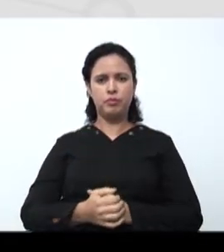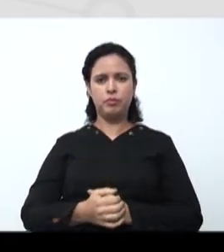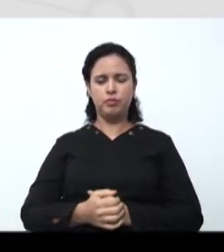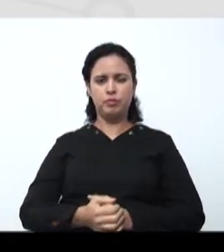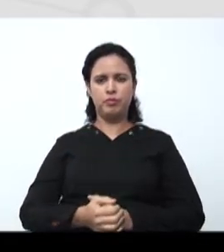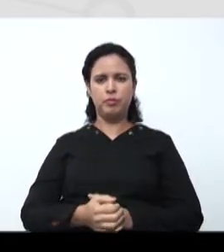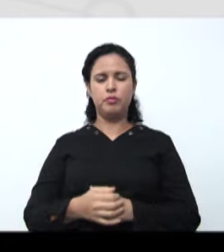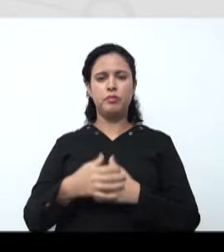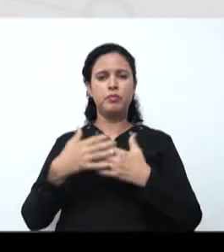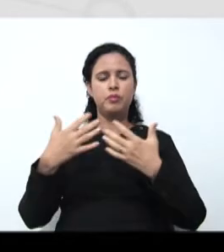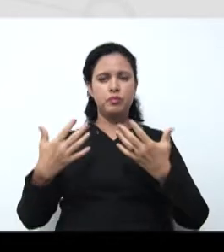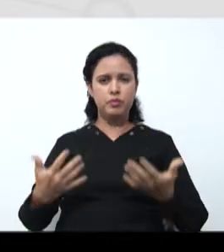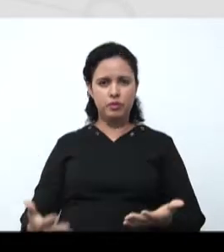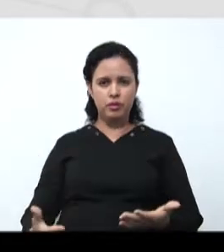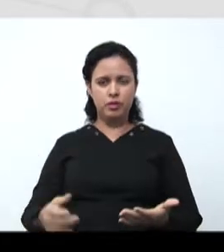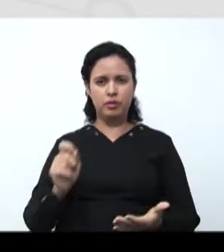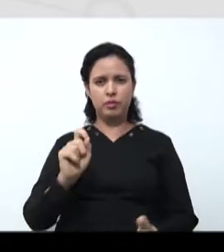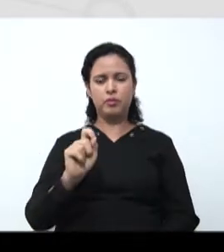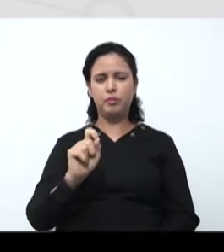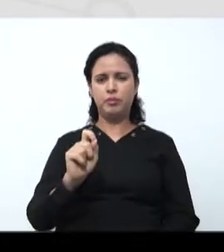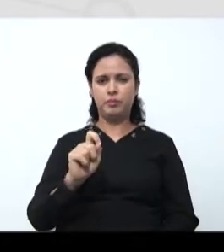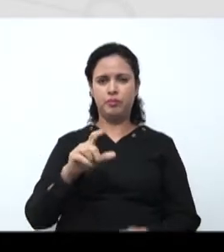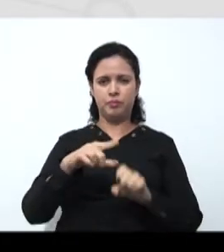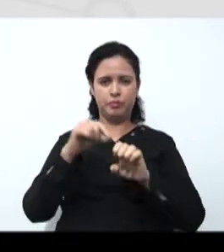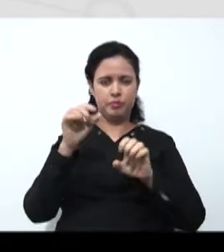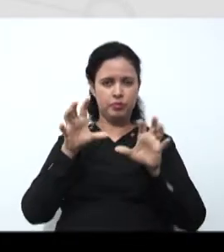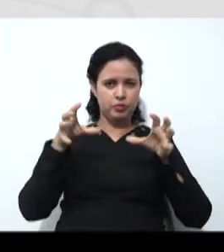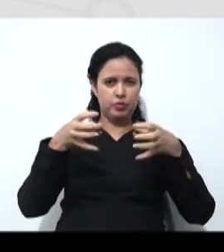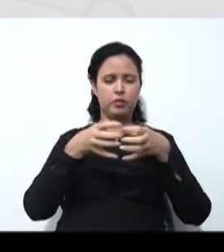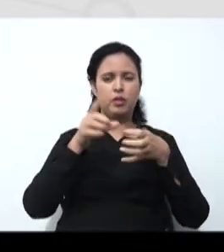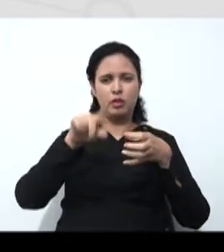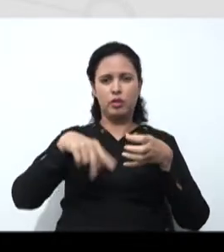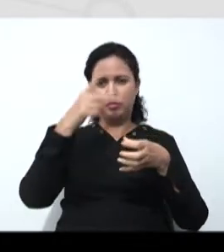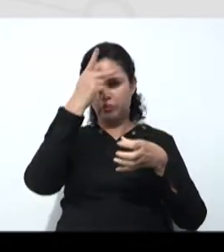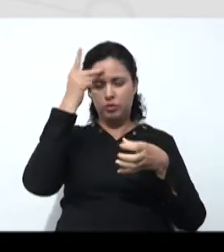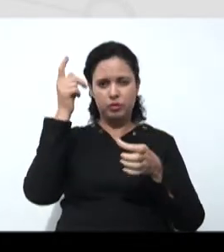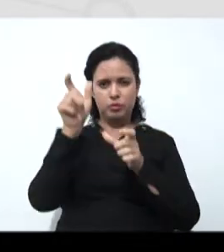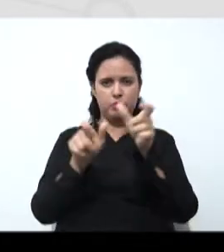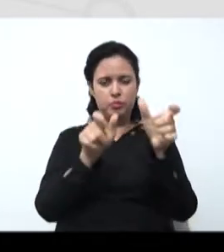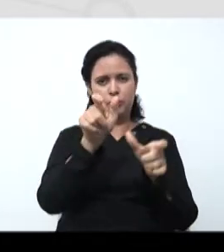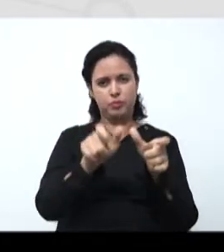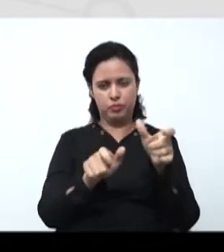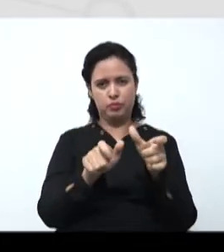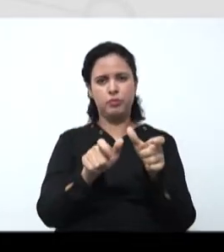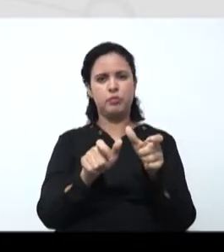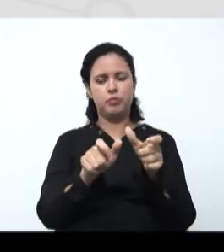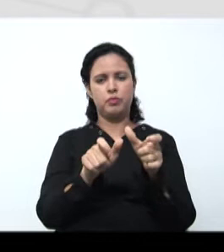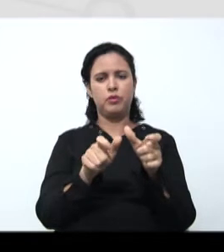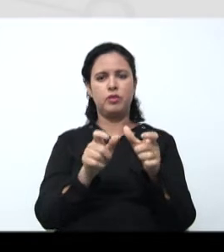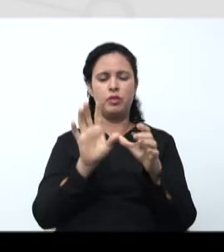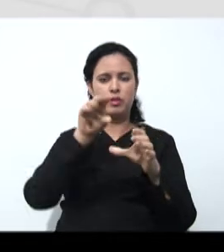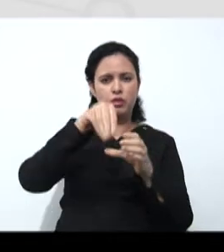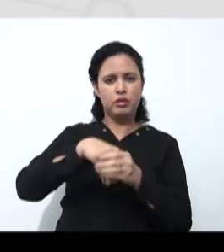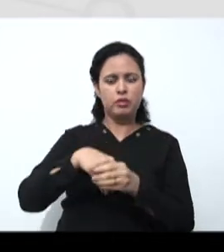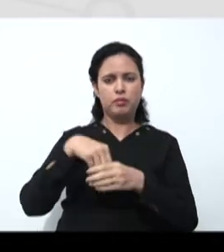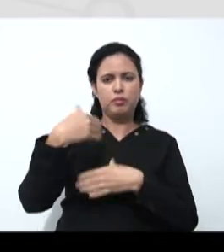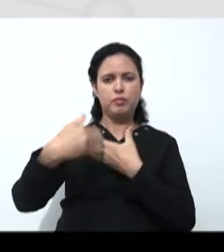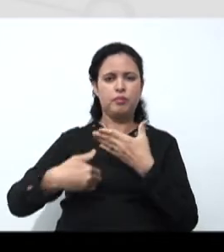Então, o empreendedorismo coletivo é um conjunto de atores que participam do processo de formação,